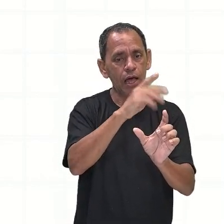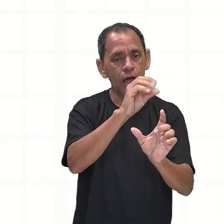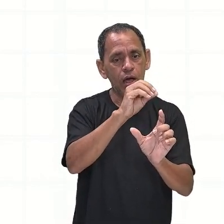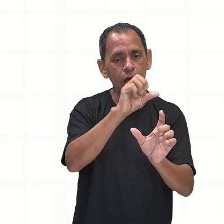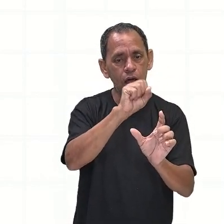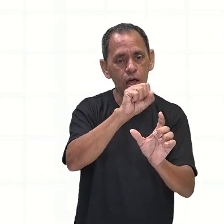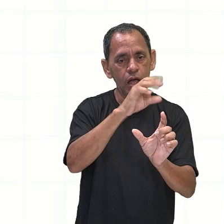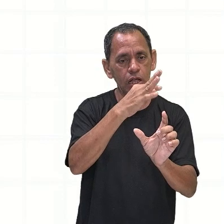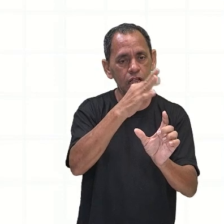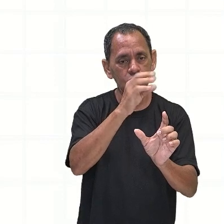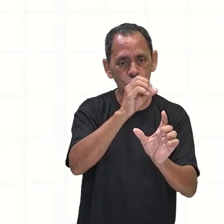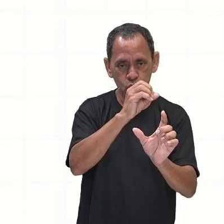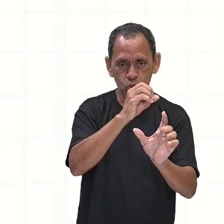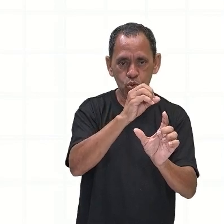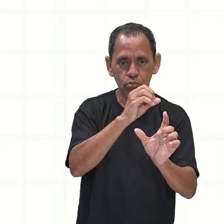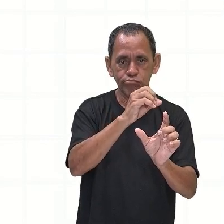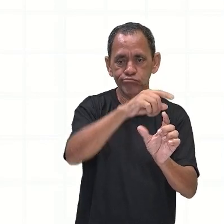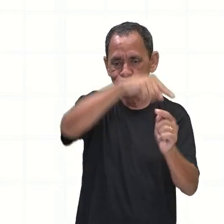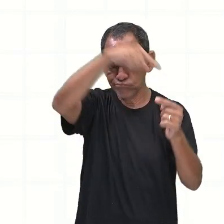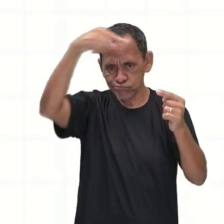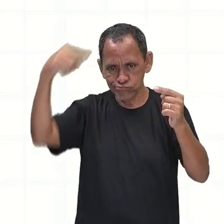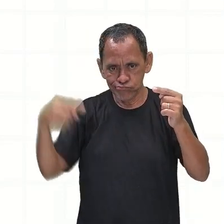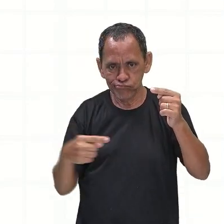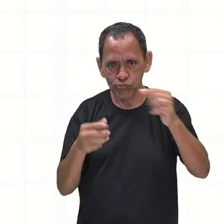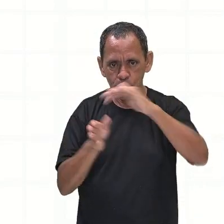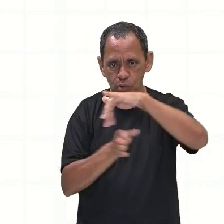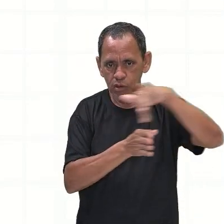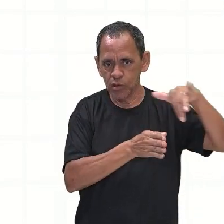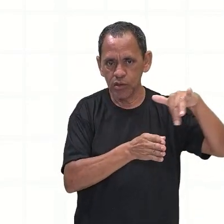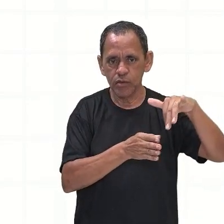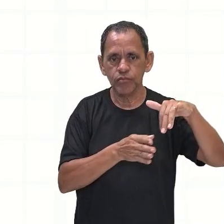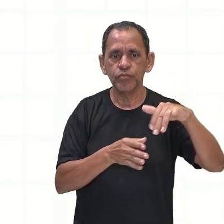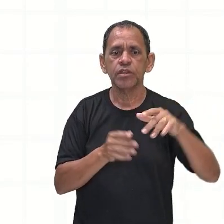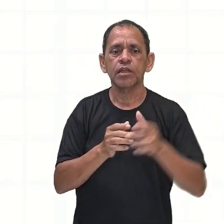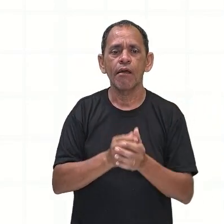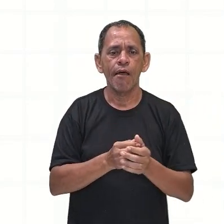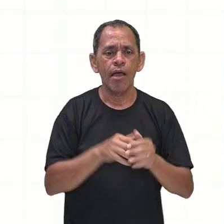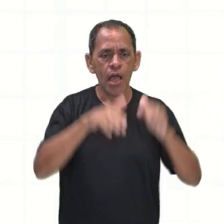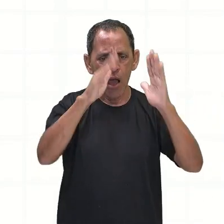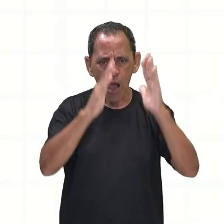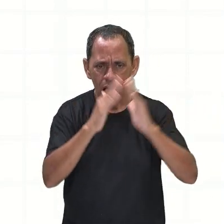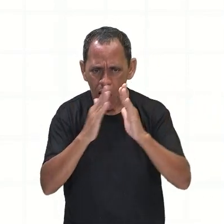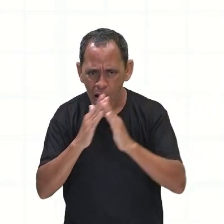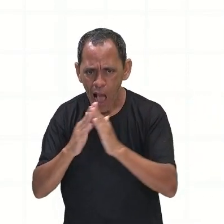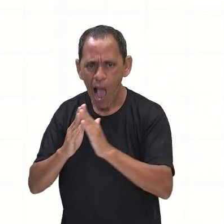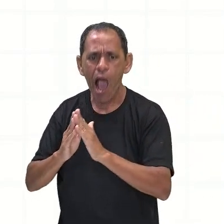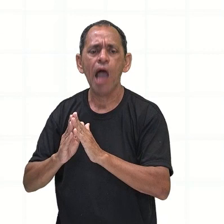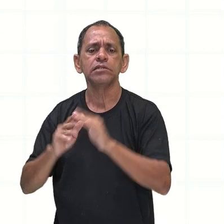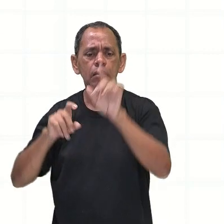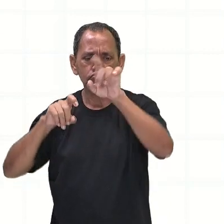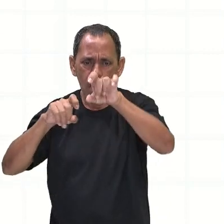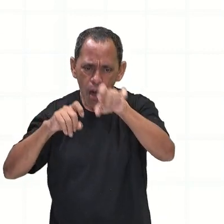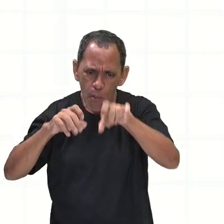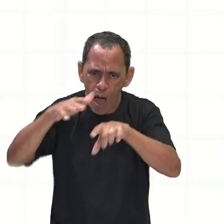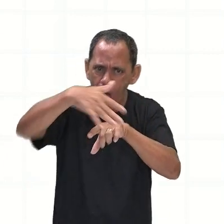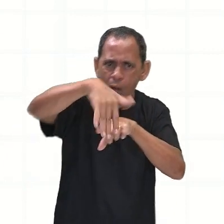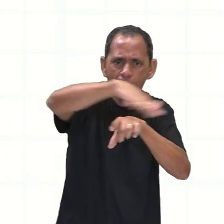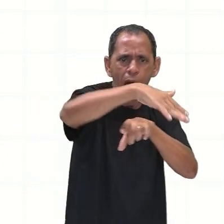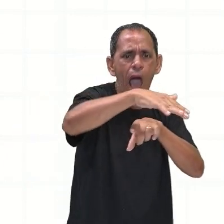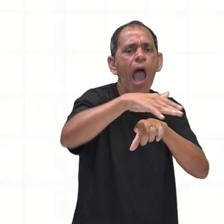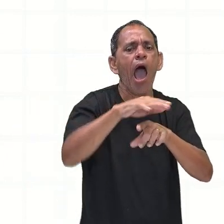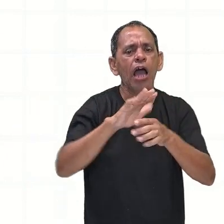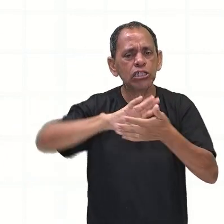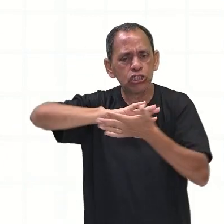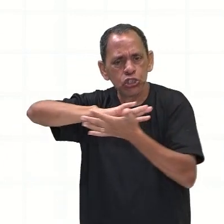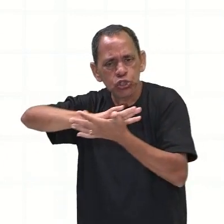exemplo, casas e pastos, árvores e plantações, tudo foi destruído pela enchente.